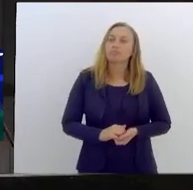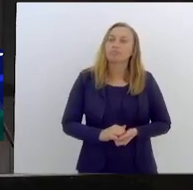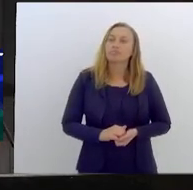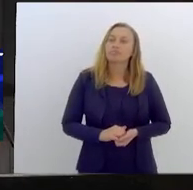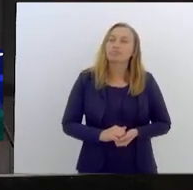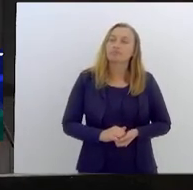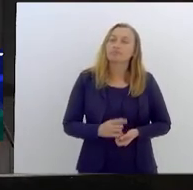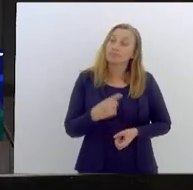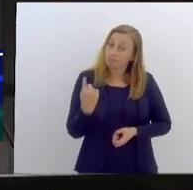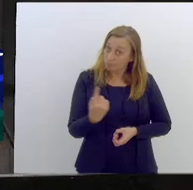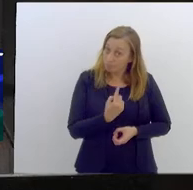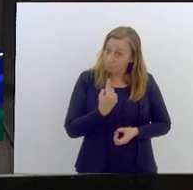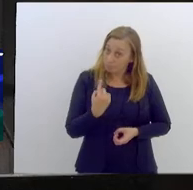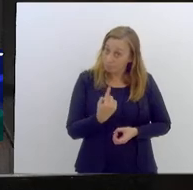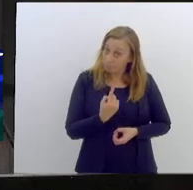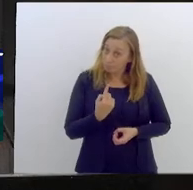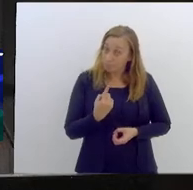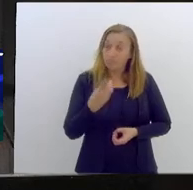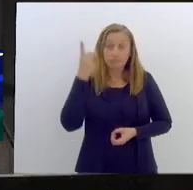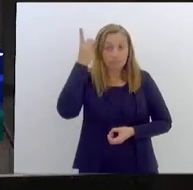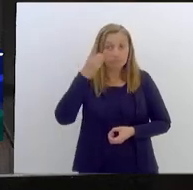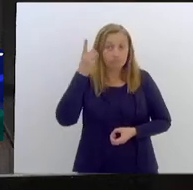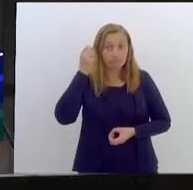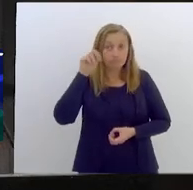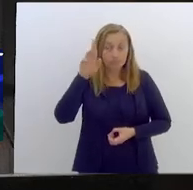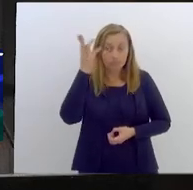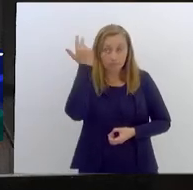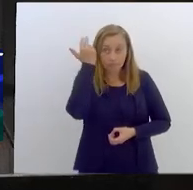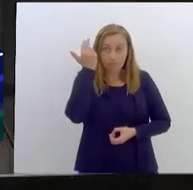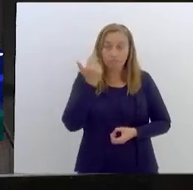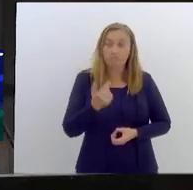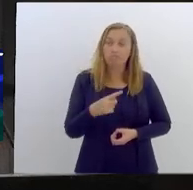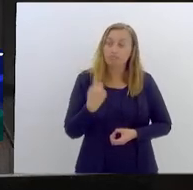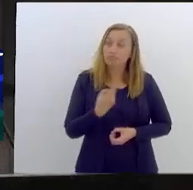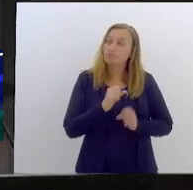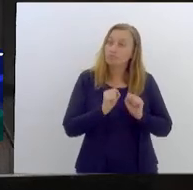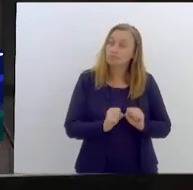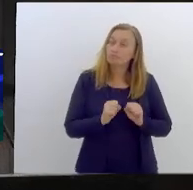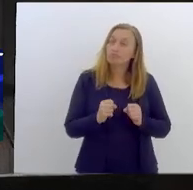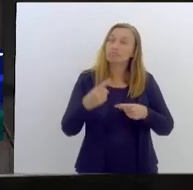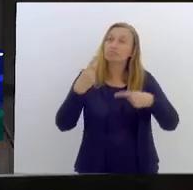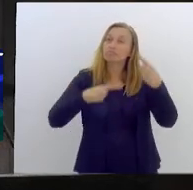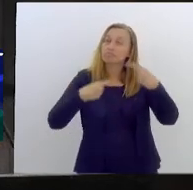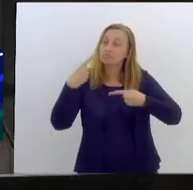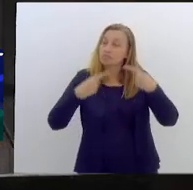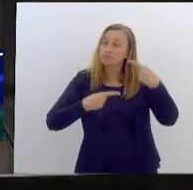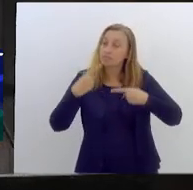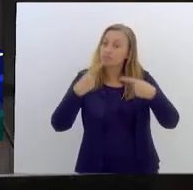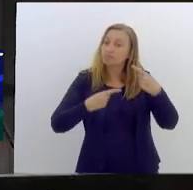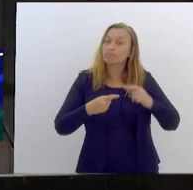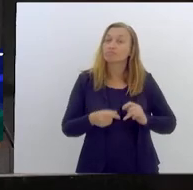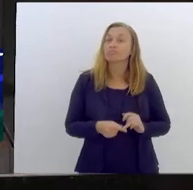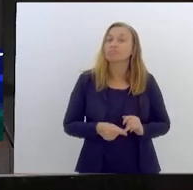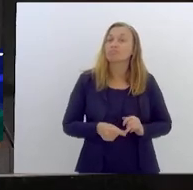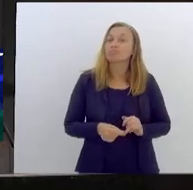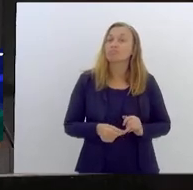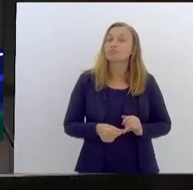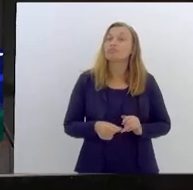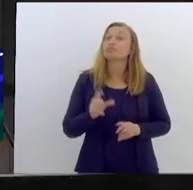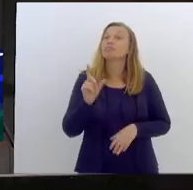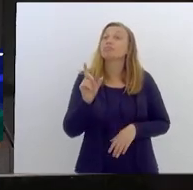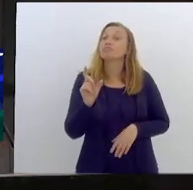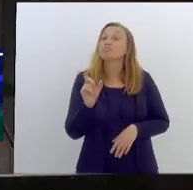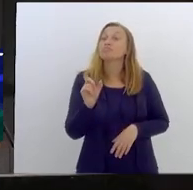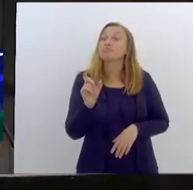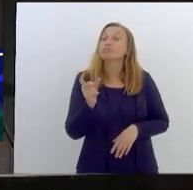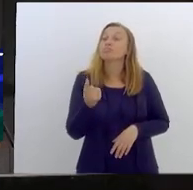demandada por nós ao deputado Eliomar Coelho, para que a gente possa discutir o que estão fazendo